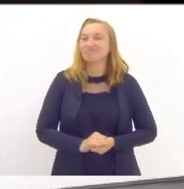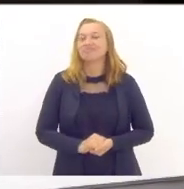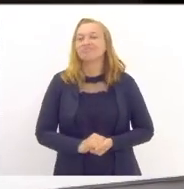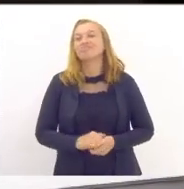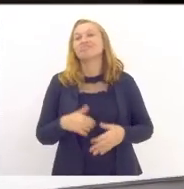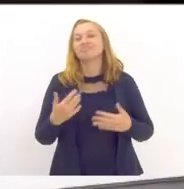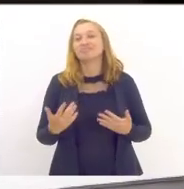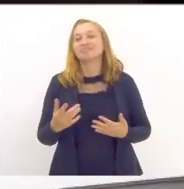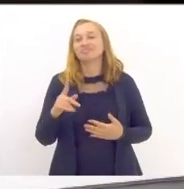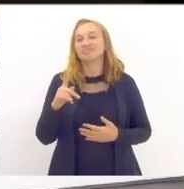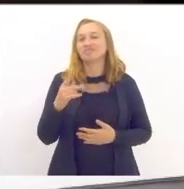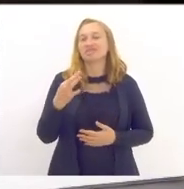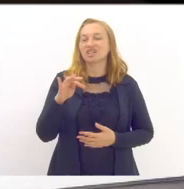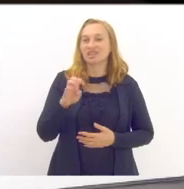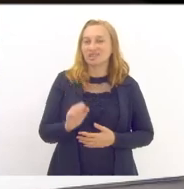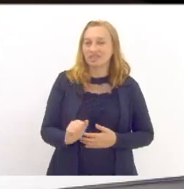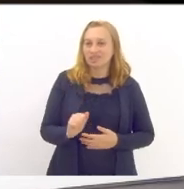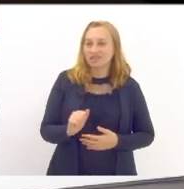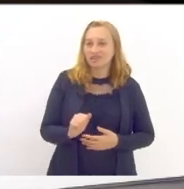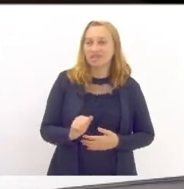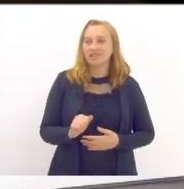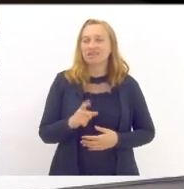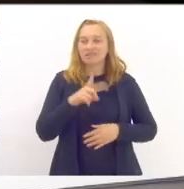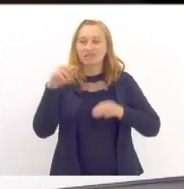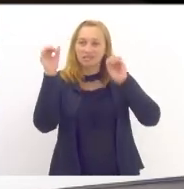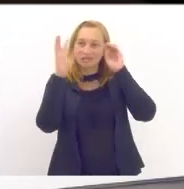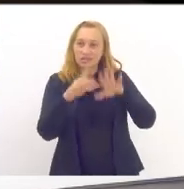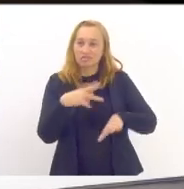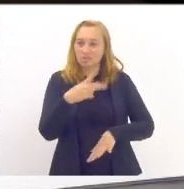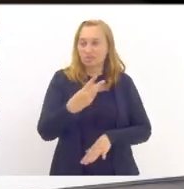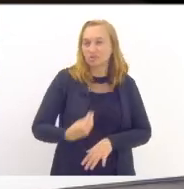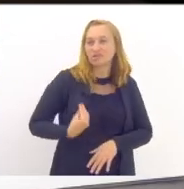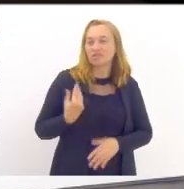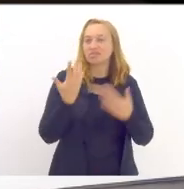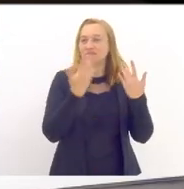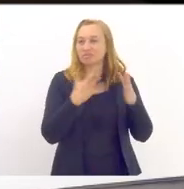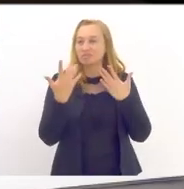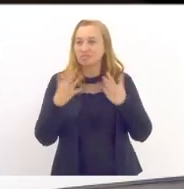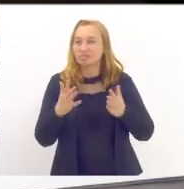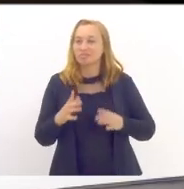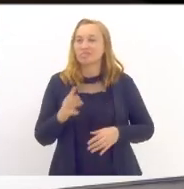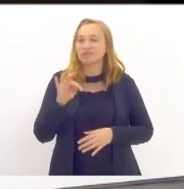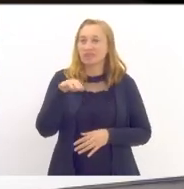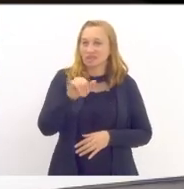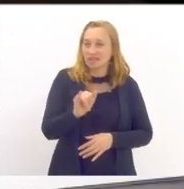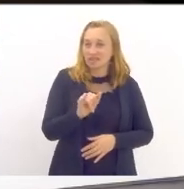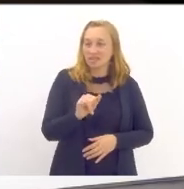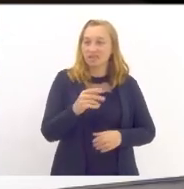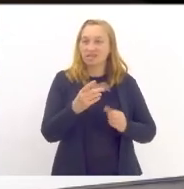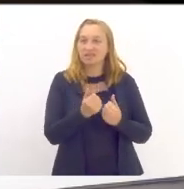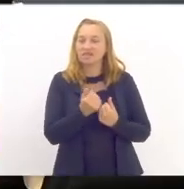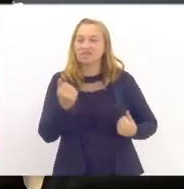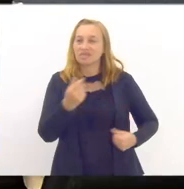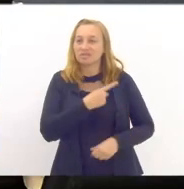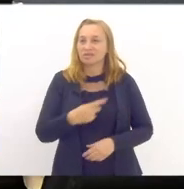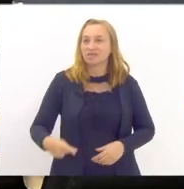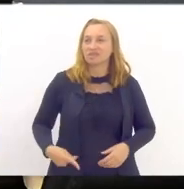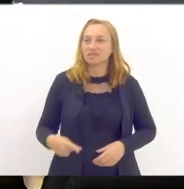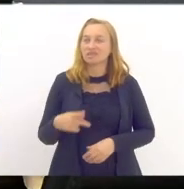Tony Chalita, Deus também abençoe sua trajetória, parabéns. Tânia, vice-presidente da